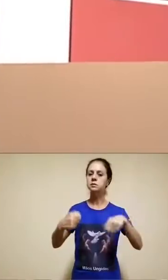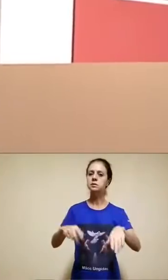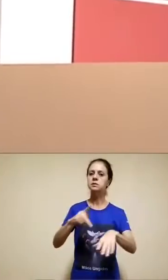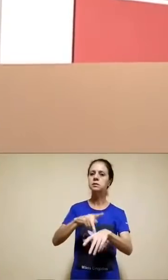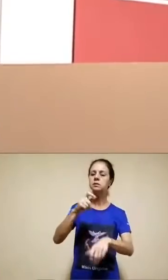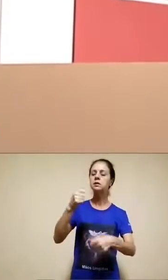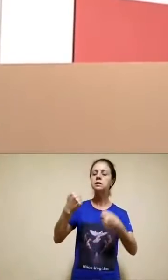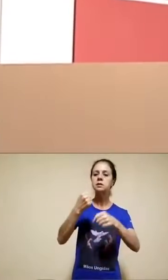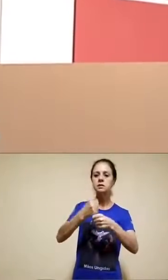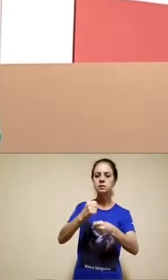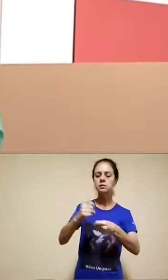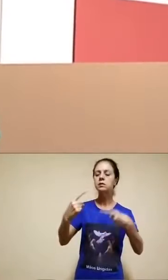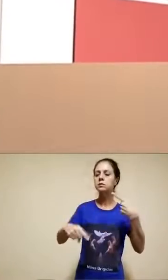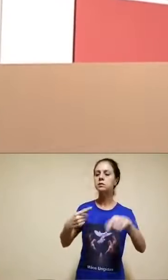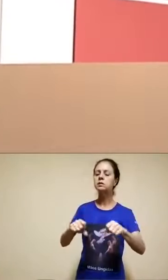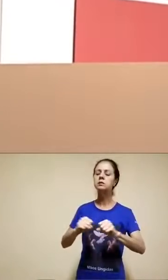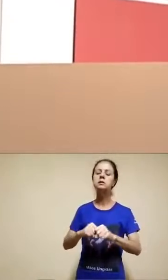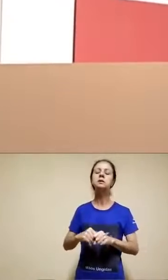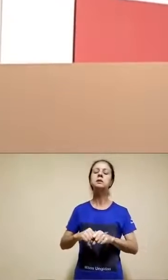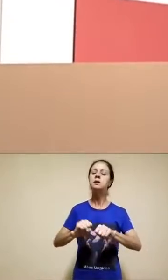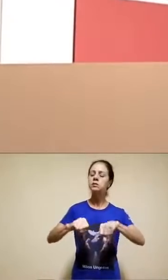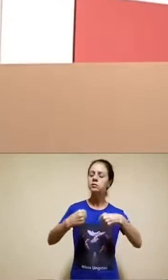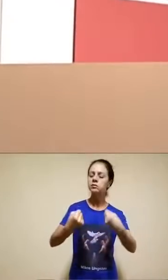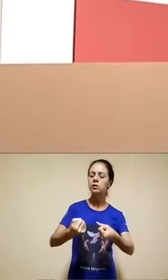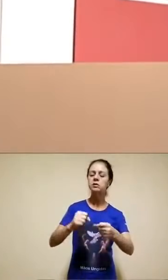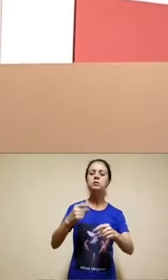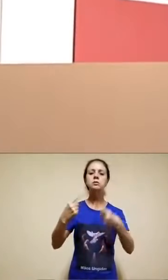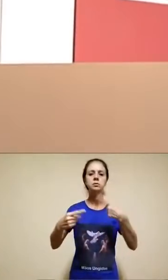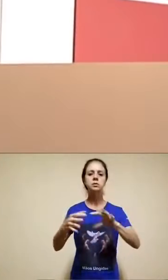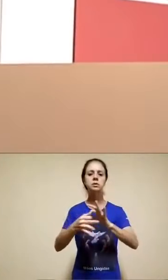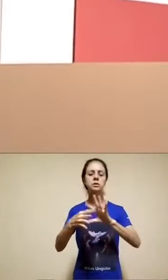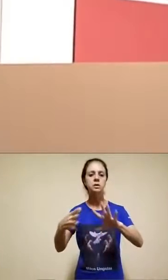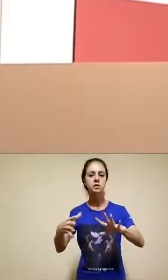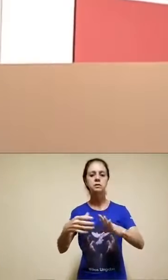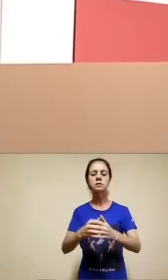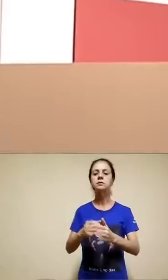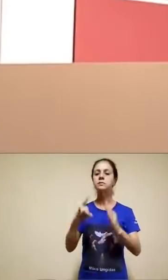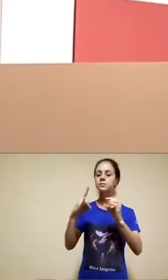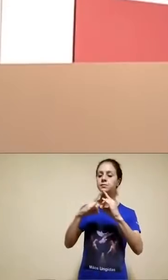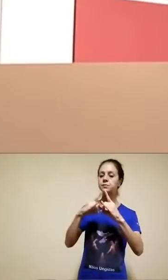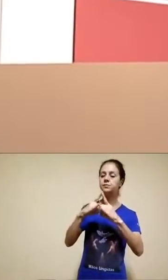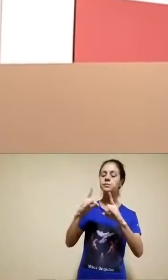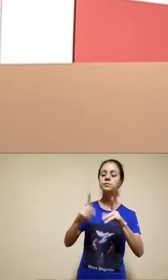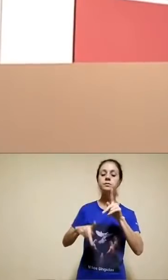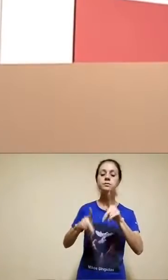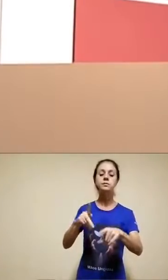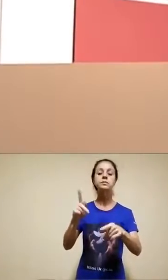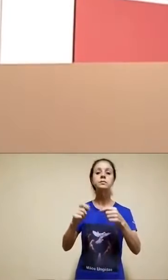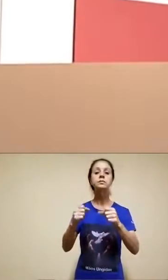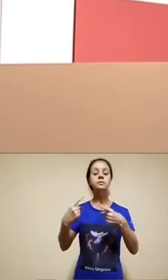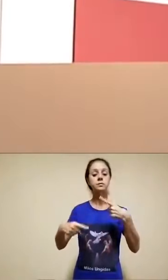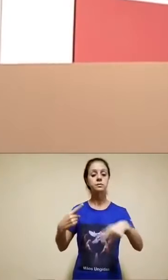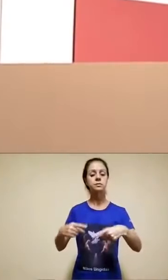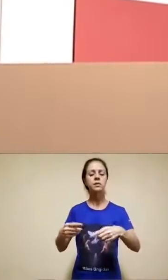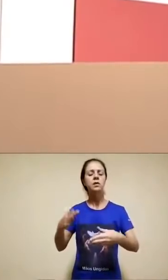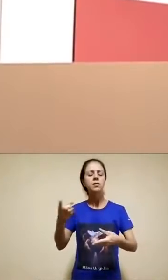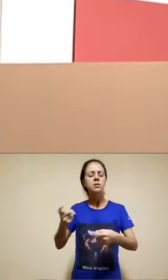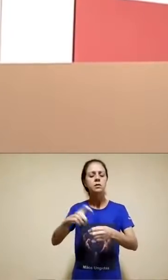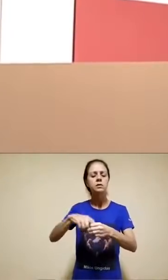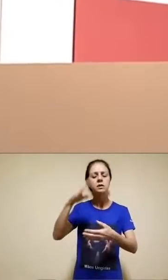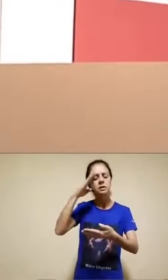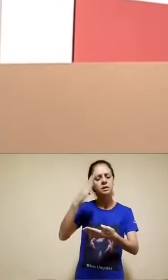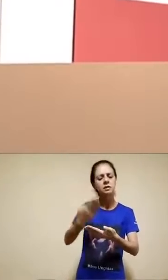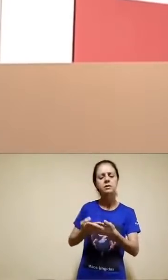e eleitoral para o fortalecimento da democracia. E para que as instituições públicas e políticas voltem a